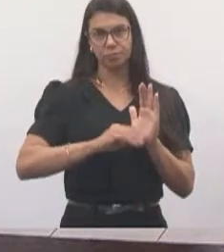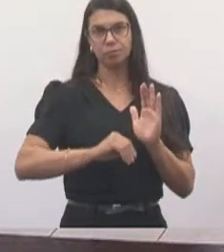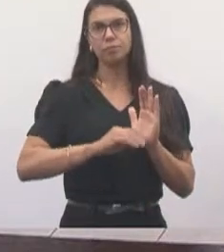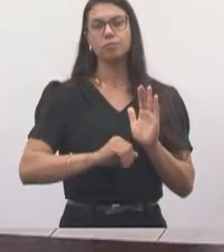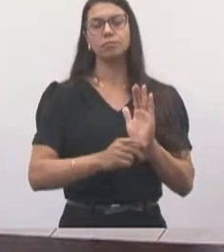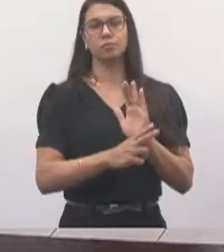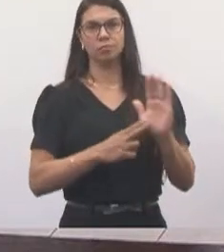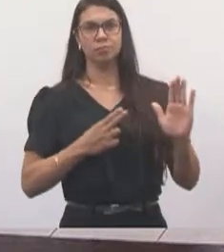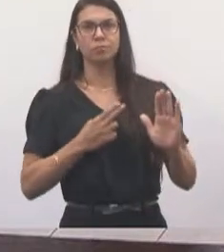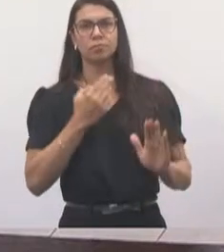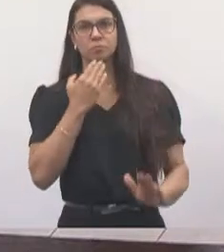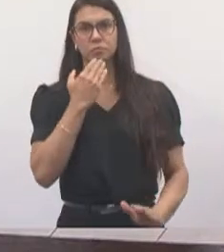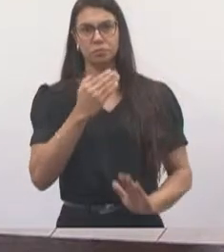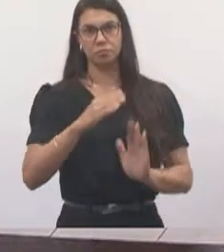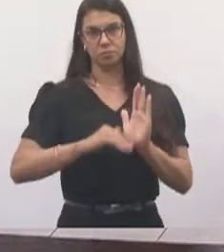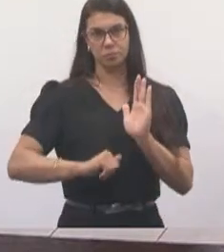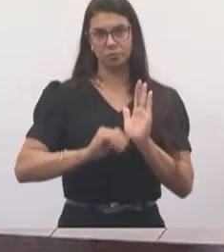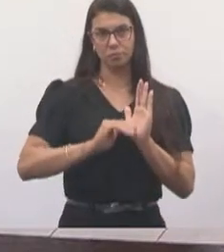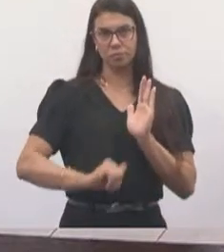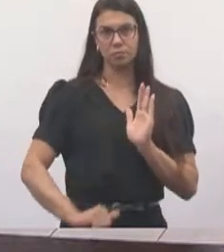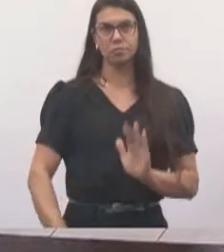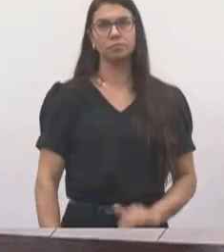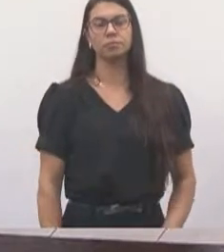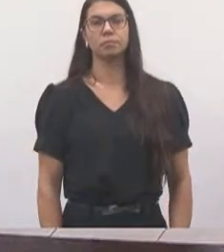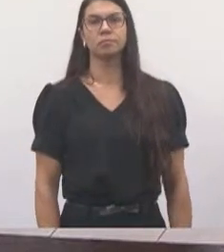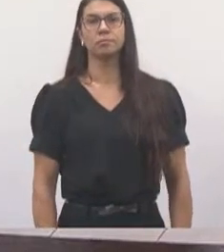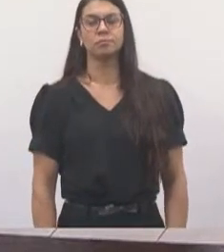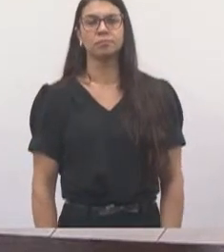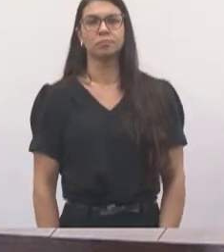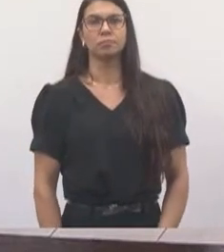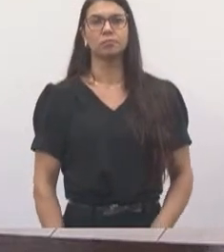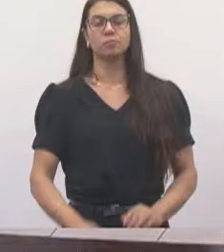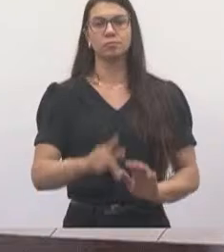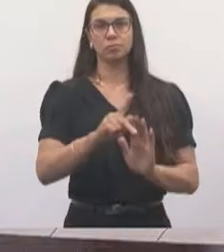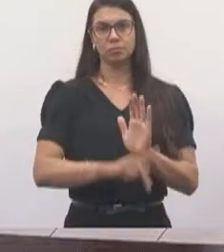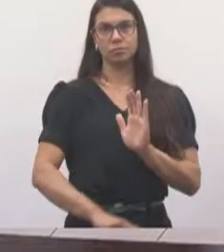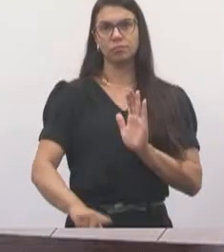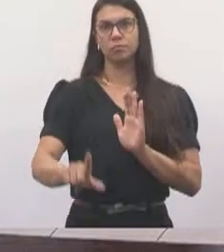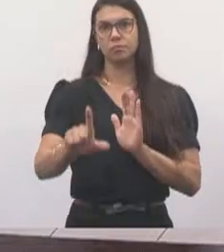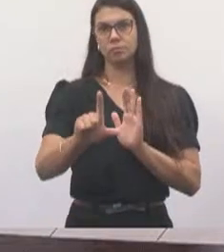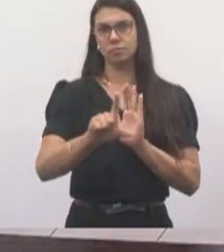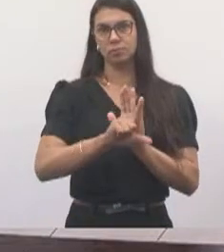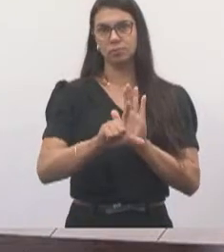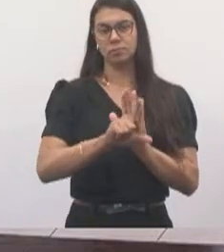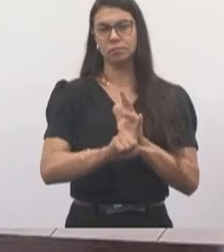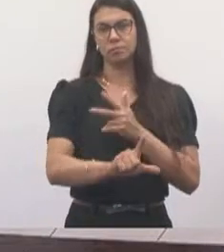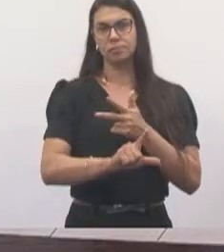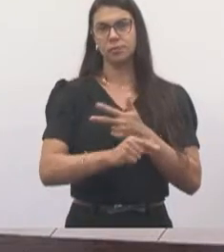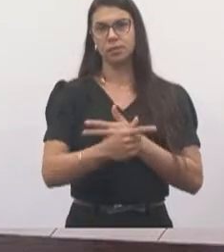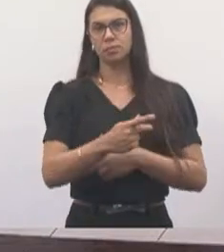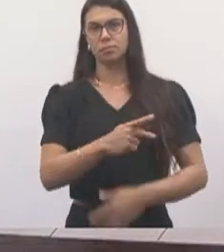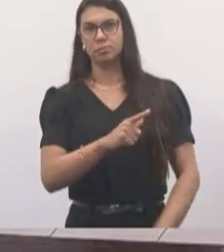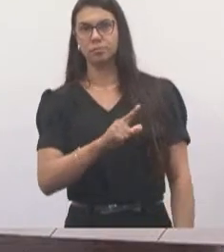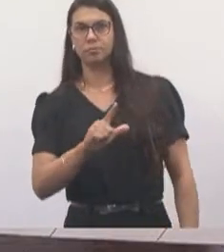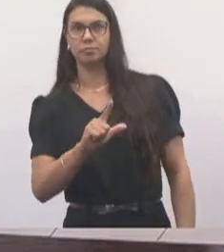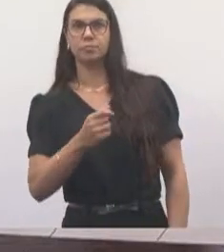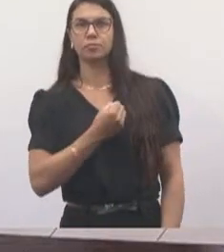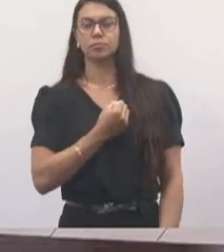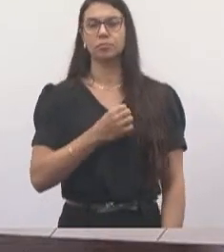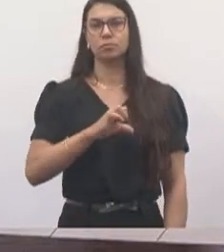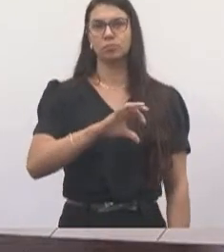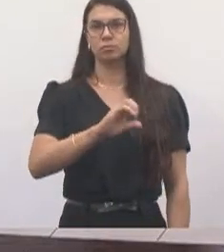própria autora do projeto projeto de lei do legislativo PLL número